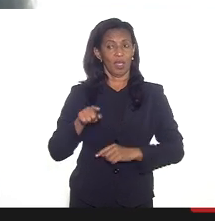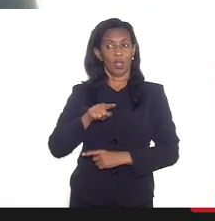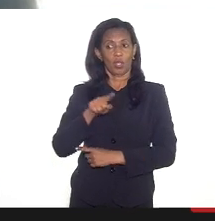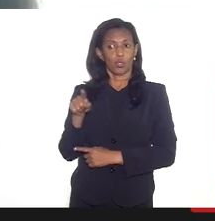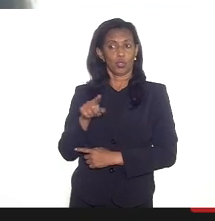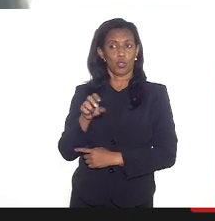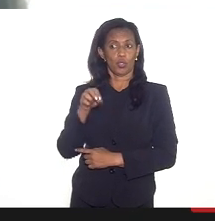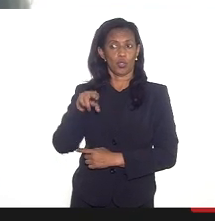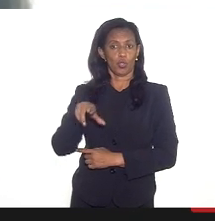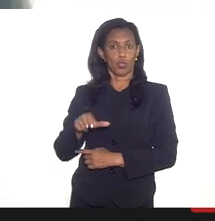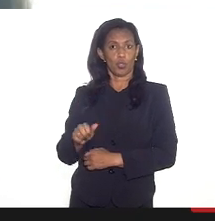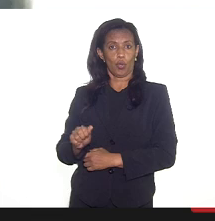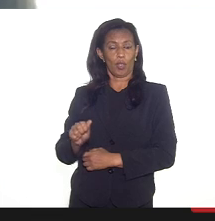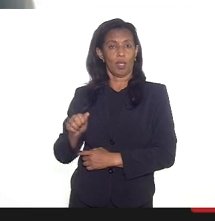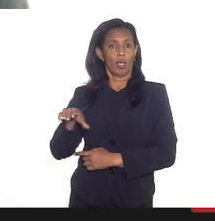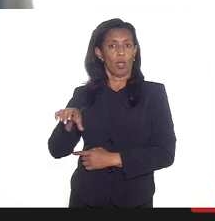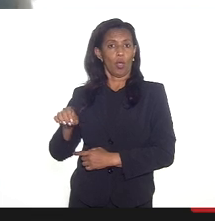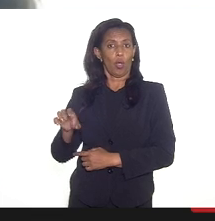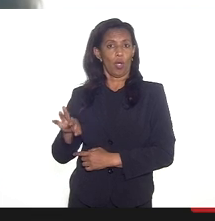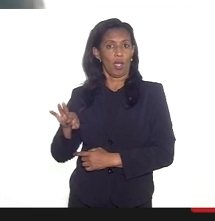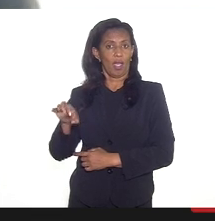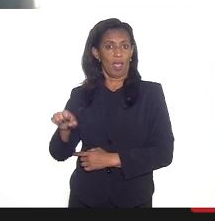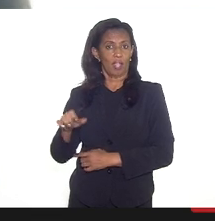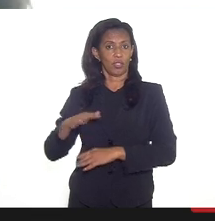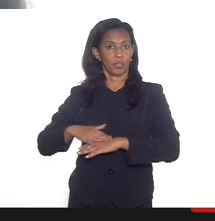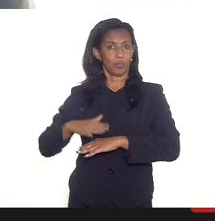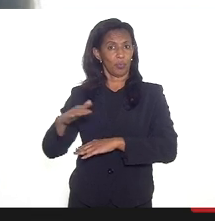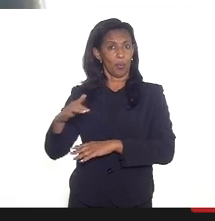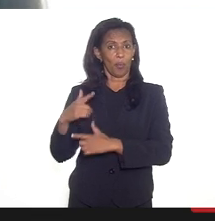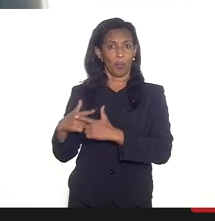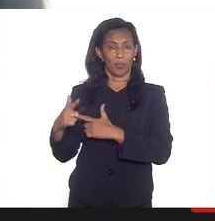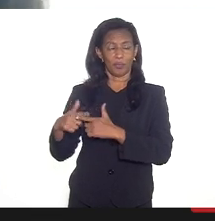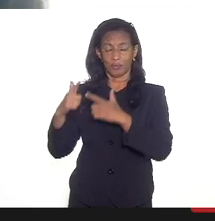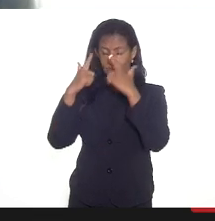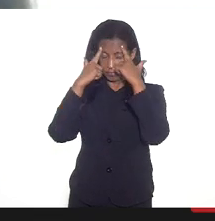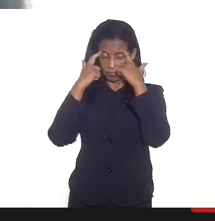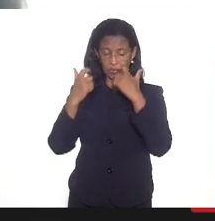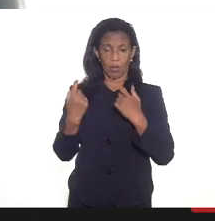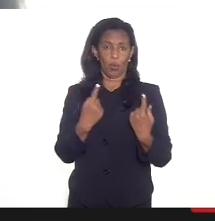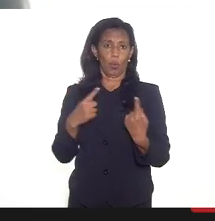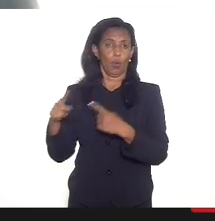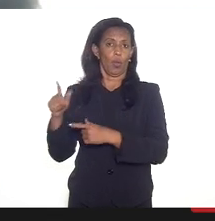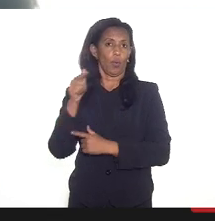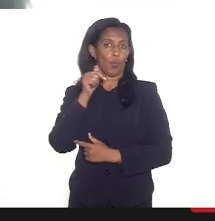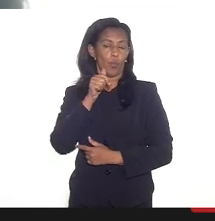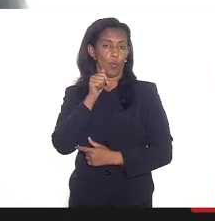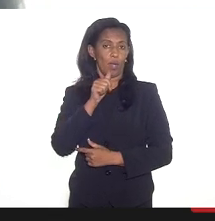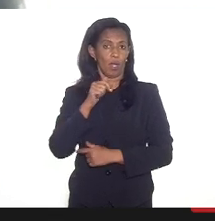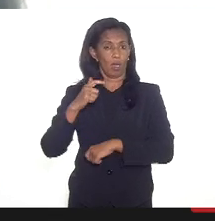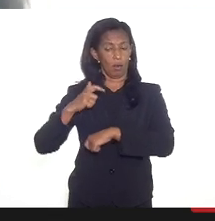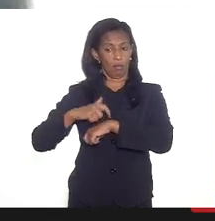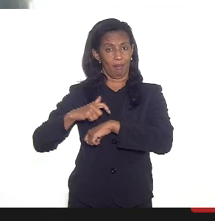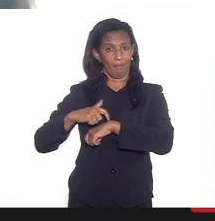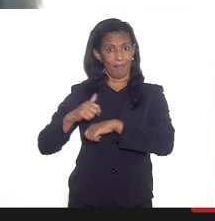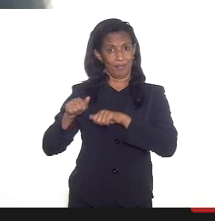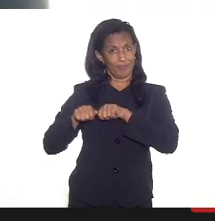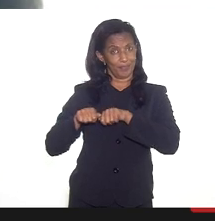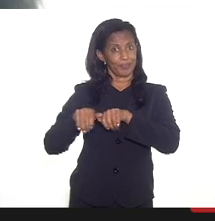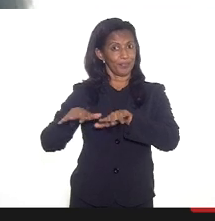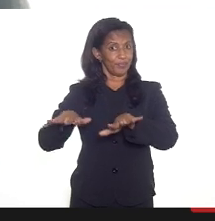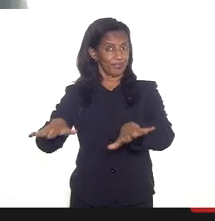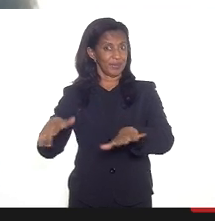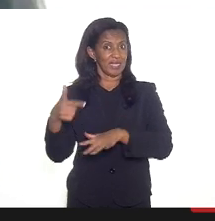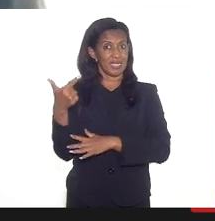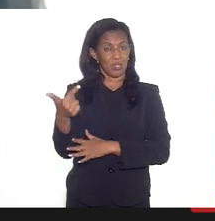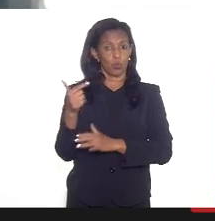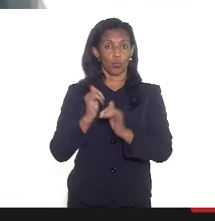o local com maior incidência de violência contra as mulheres durante o período da pandemia, segundo